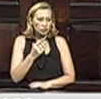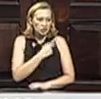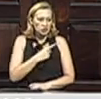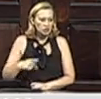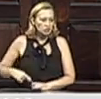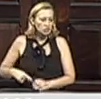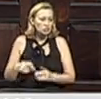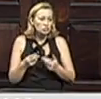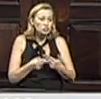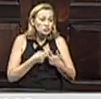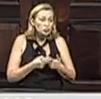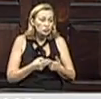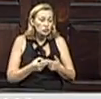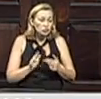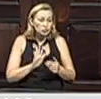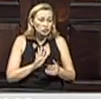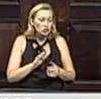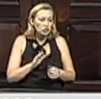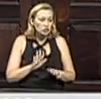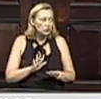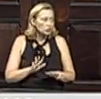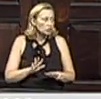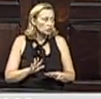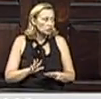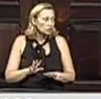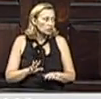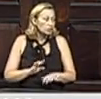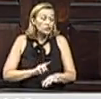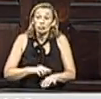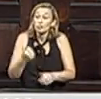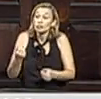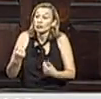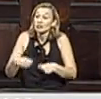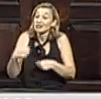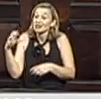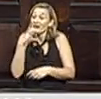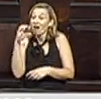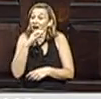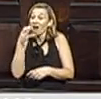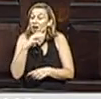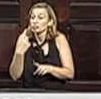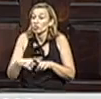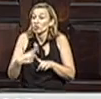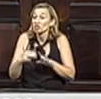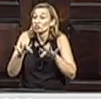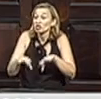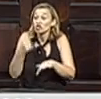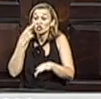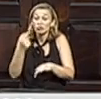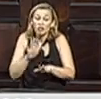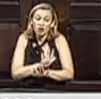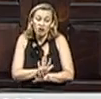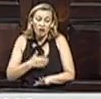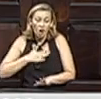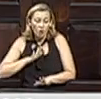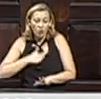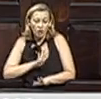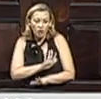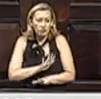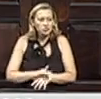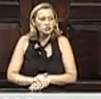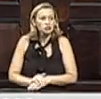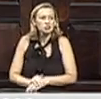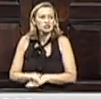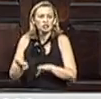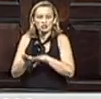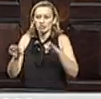não deixou... Não, vamos acelerar, porque senão a gente tem quórum agora. No final, declaramos. Há sobre a